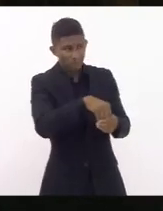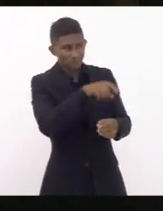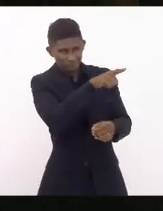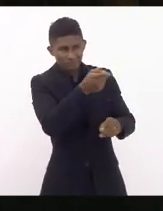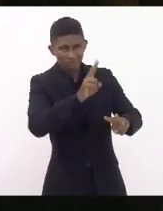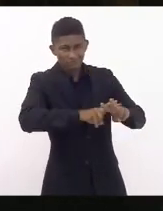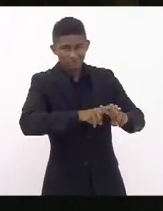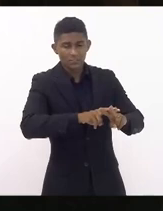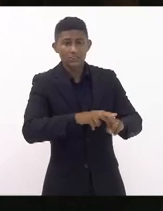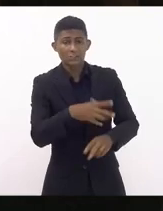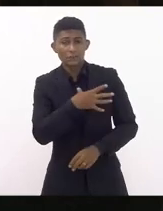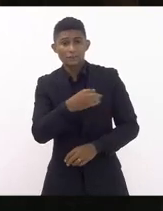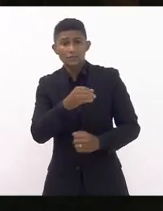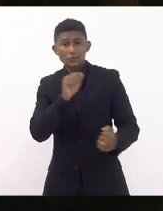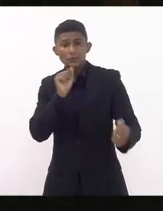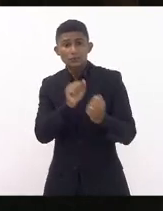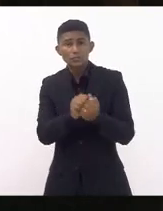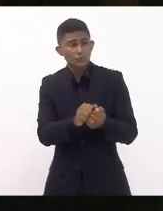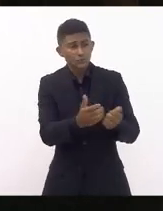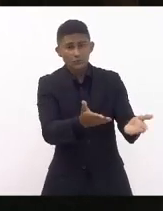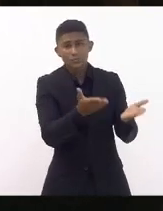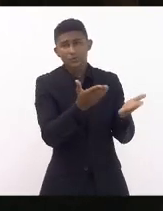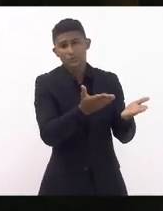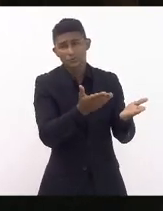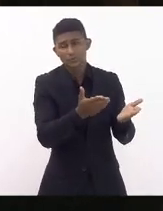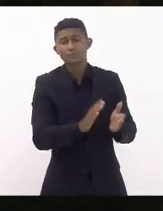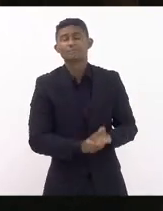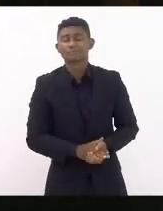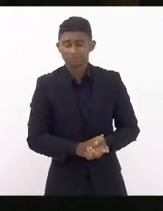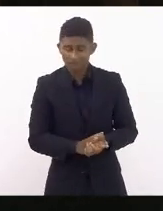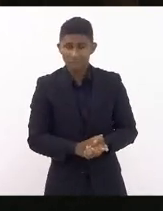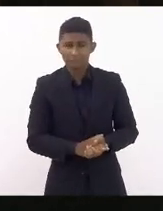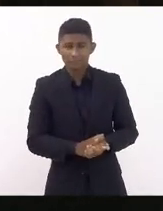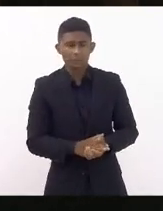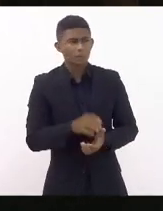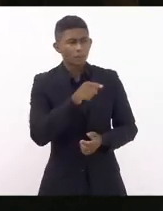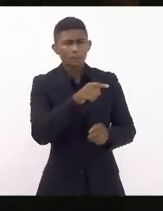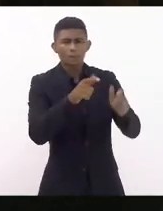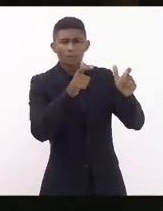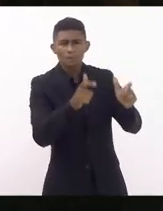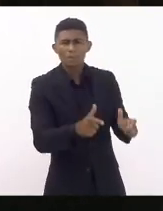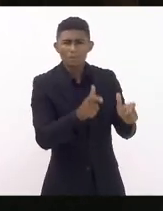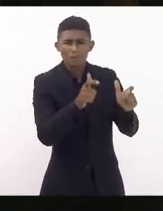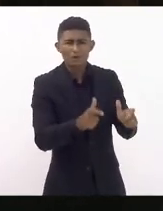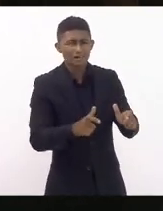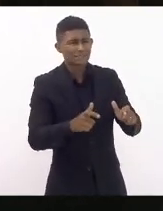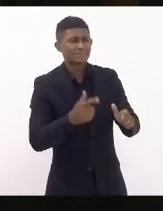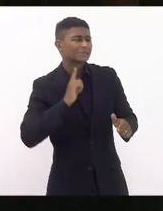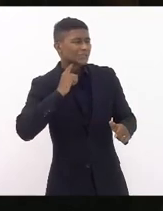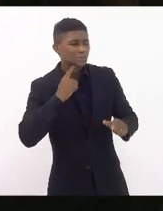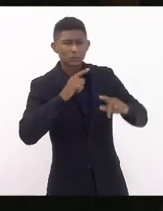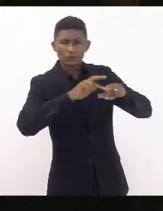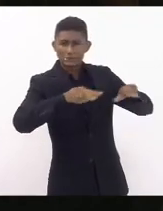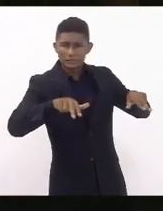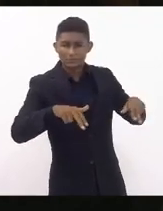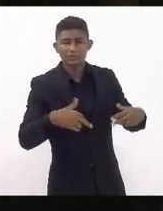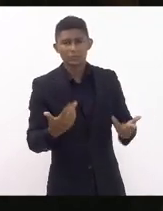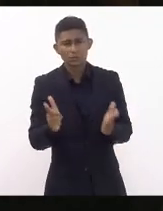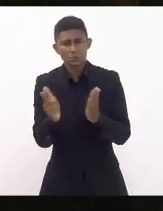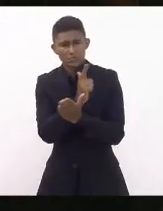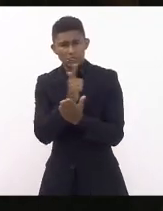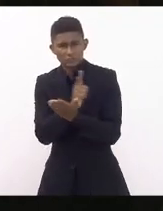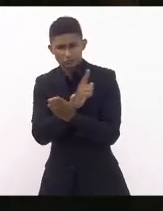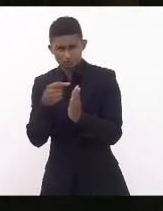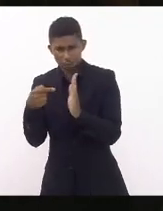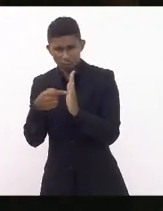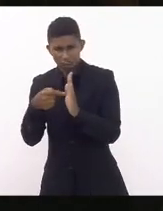uma situação, em alguns casos, de insalubridade. Esse livro foi uma pesquisa no âmbito nacional, não estou